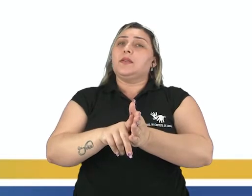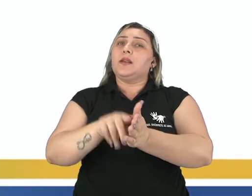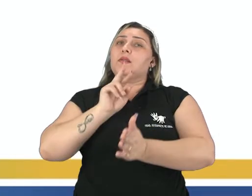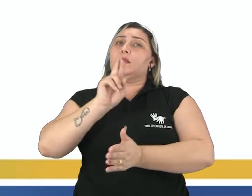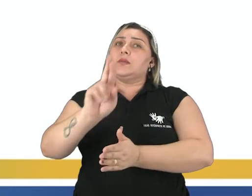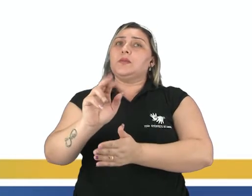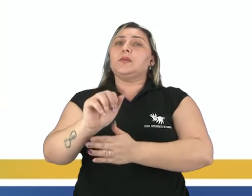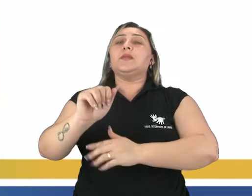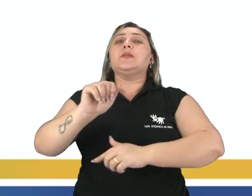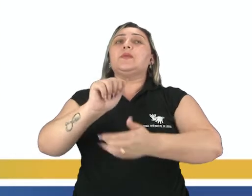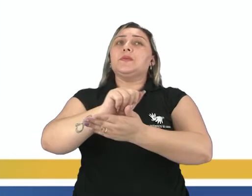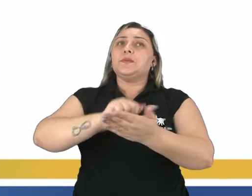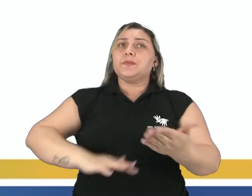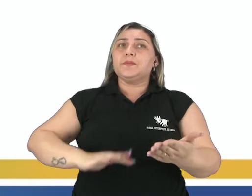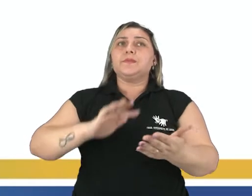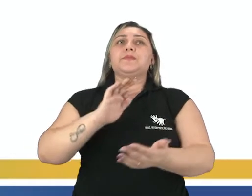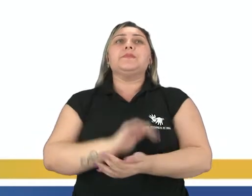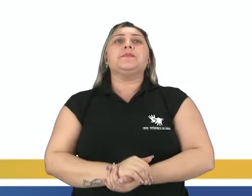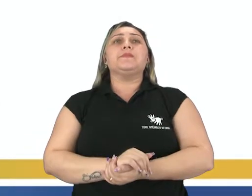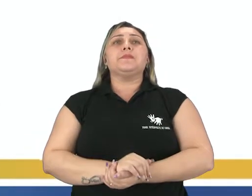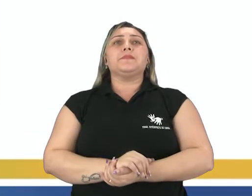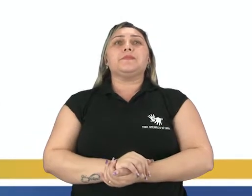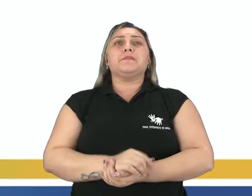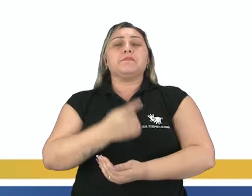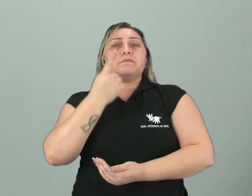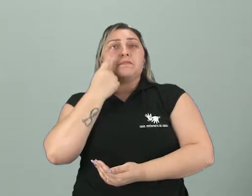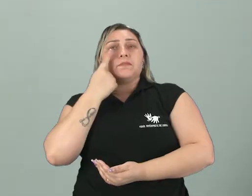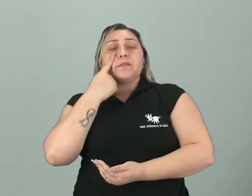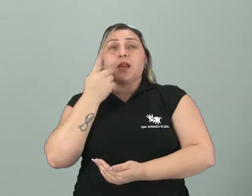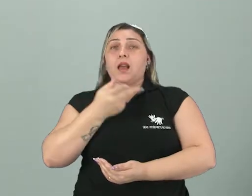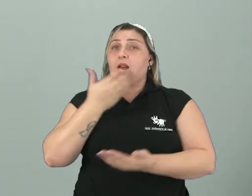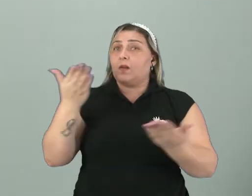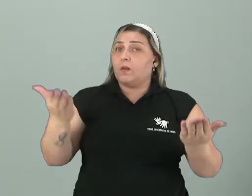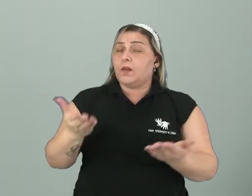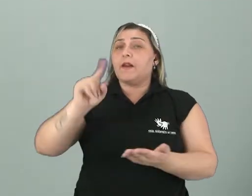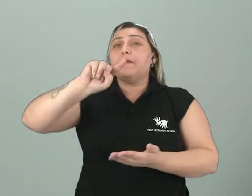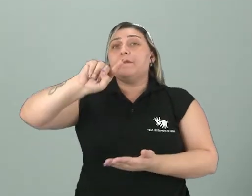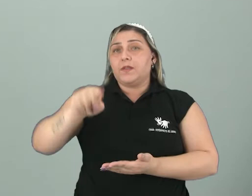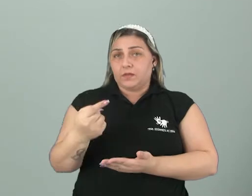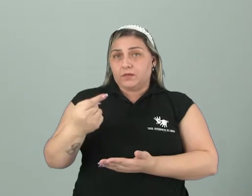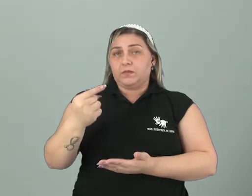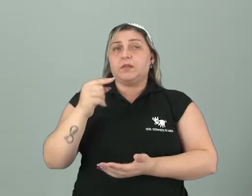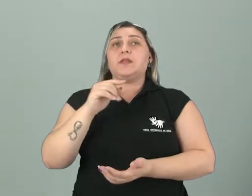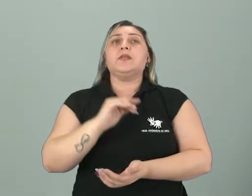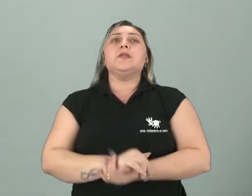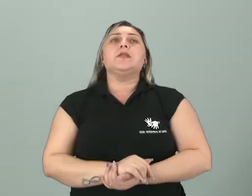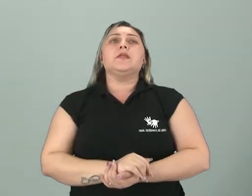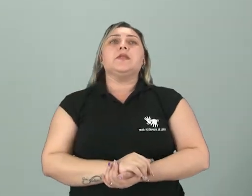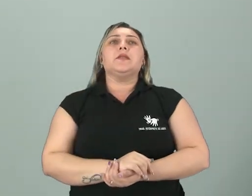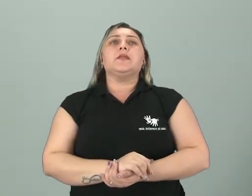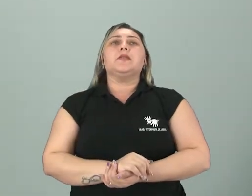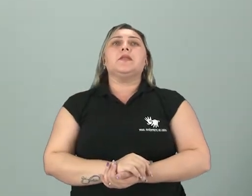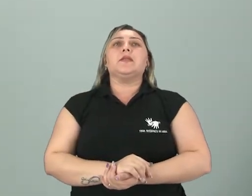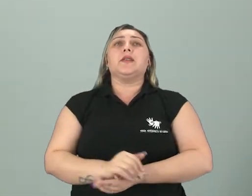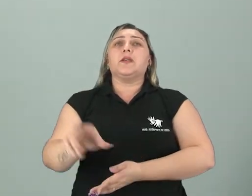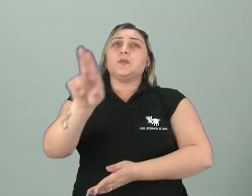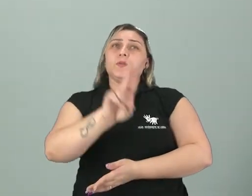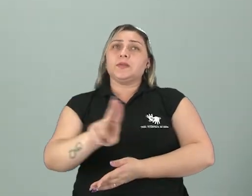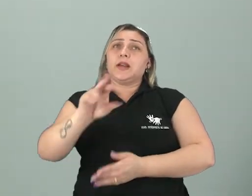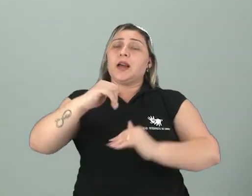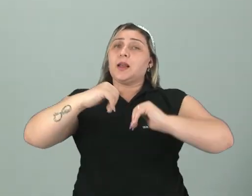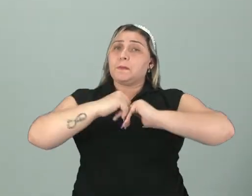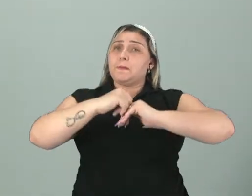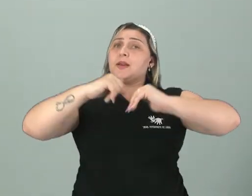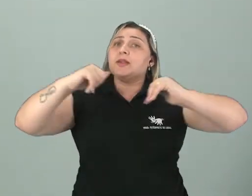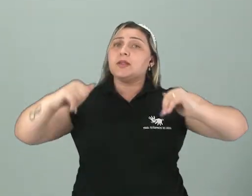para o exercício das atividades. Vamos falar, gente, agora sobre a vírgula. A vírgula, ela